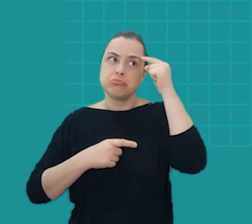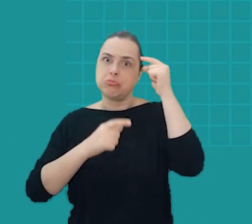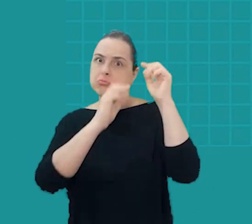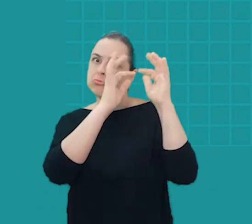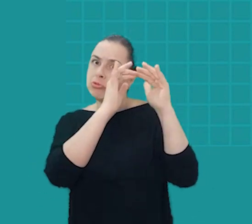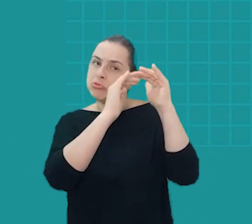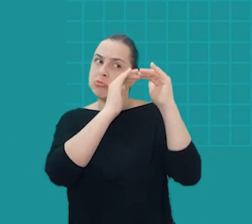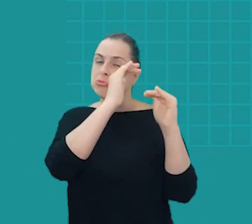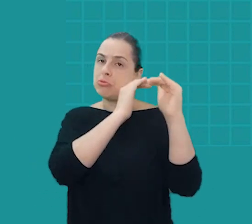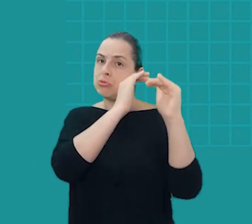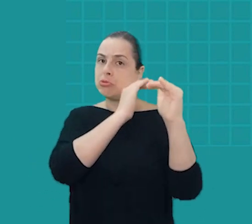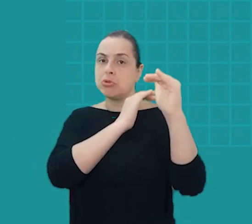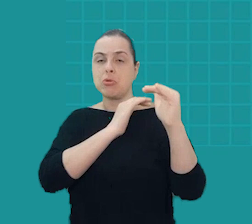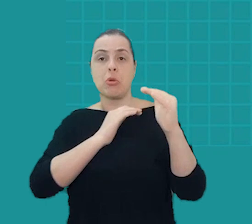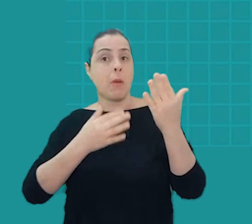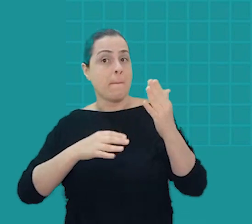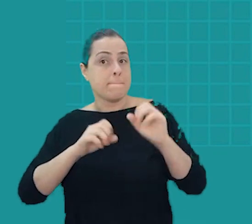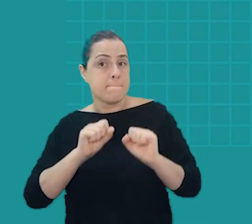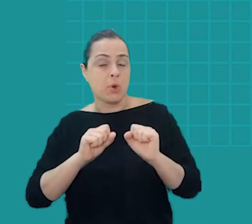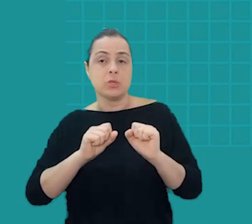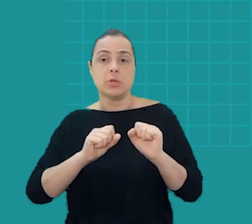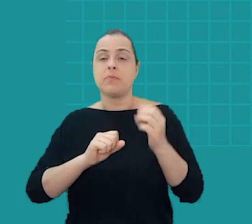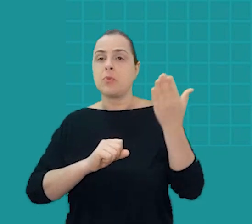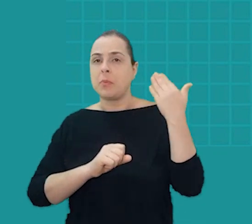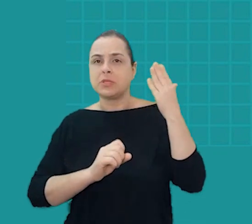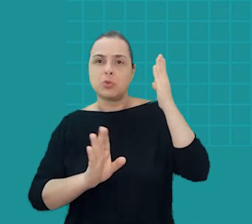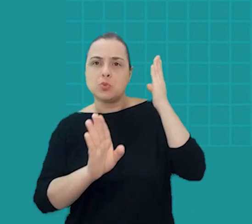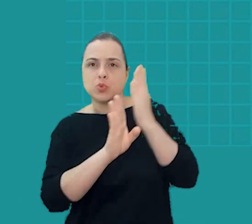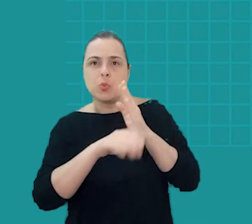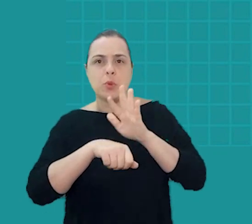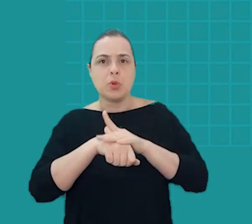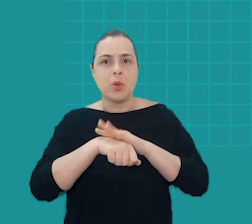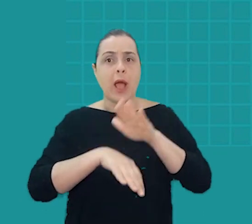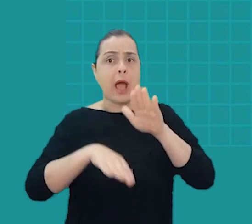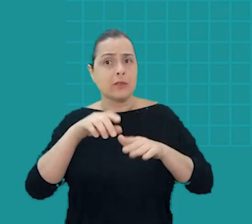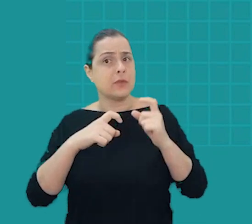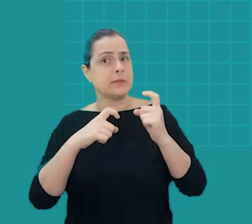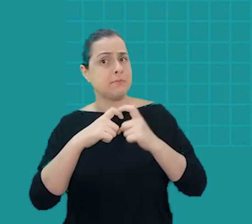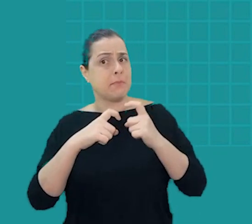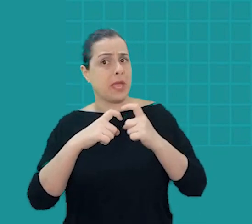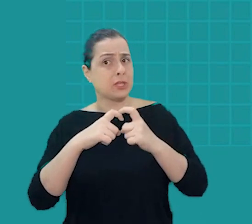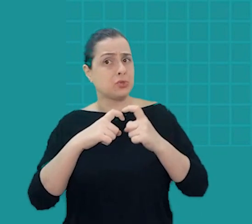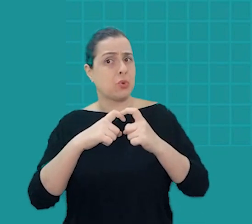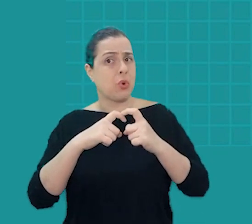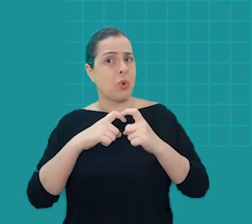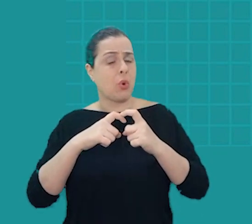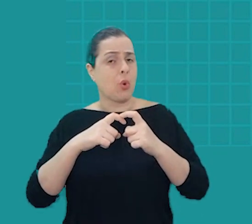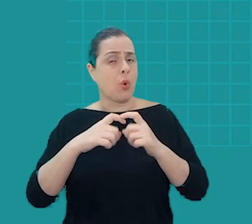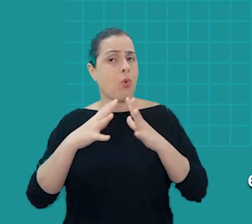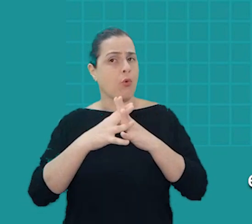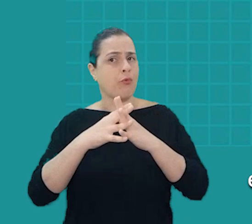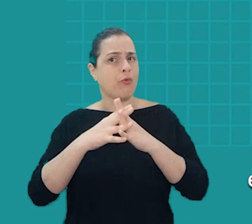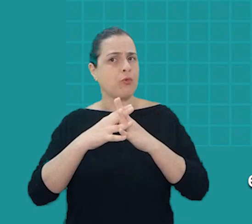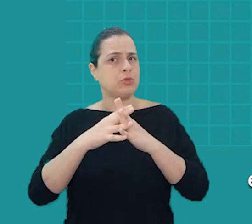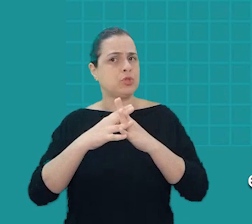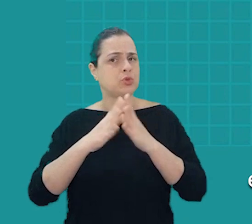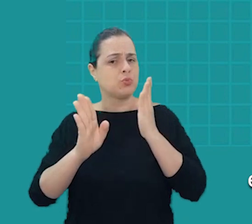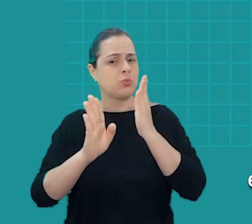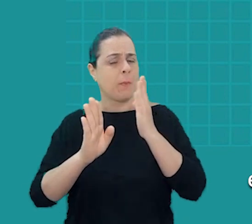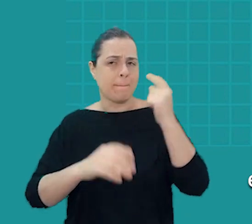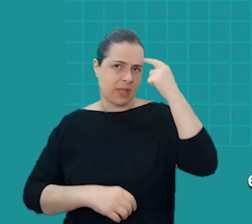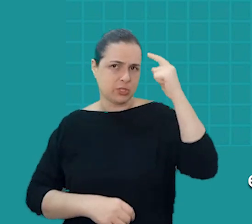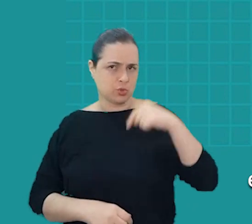diagnóstico preciso na época, ela até conta que teve médico que até me confundiu com autista. Você parar para ver,